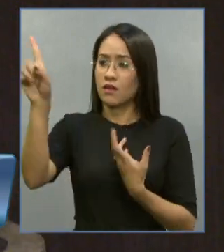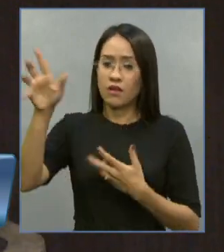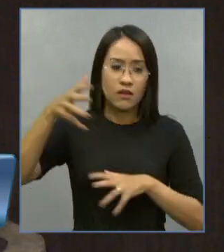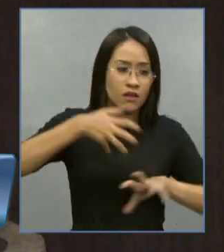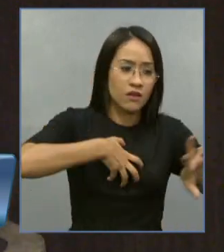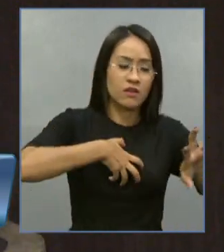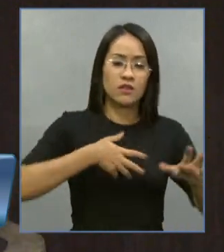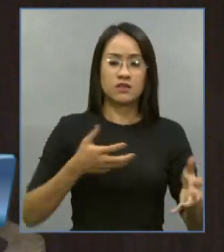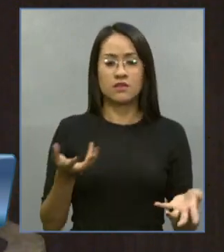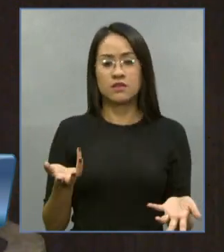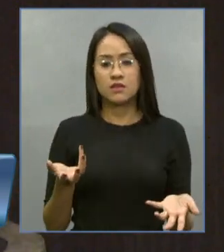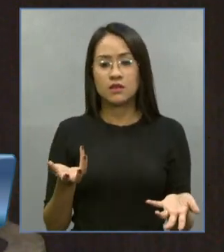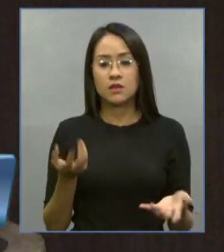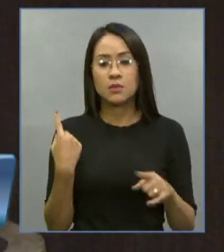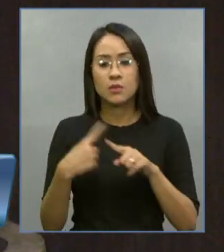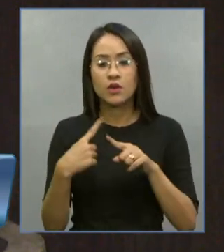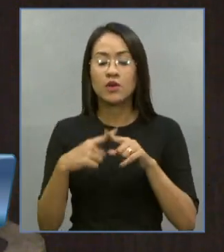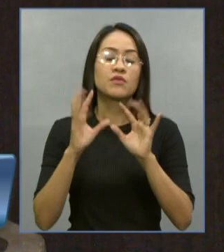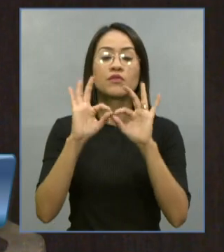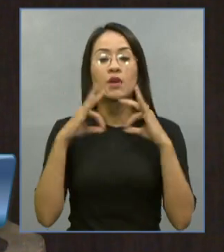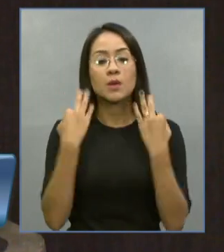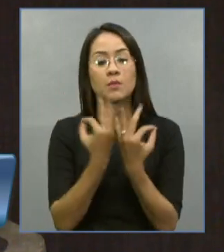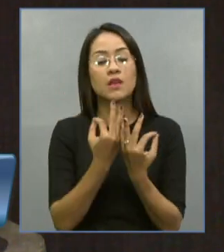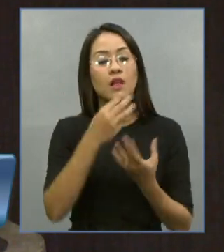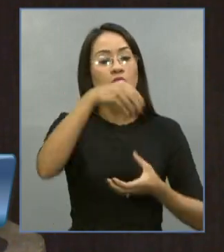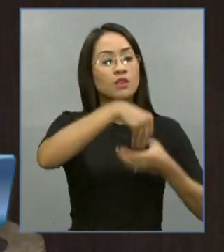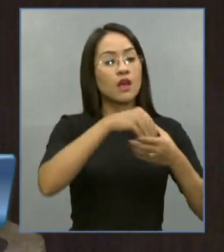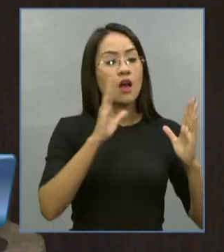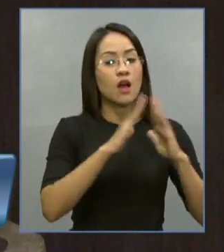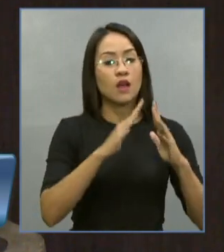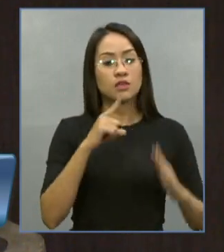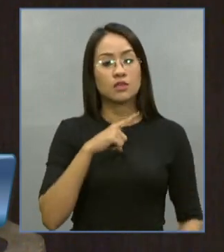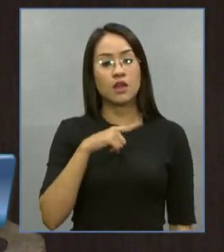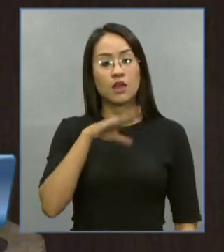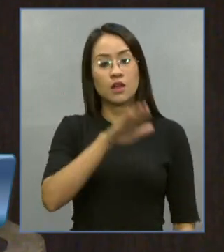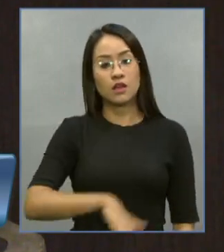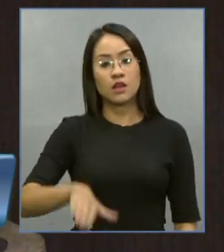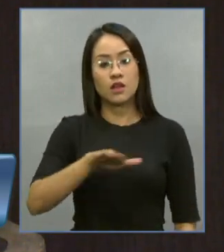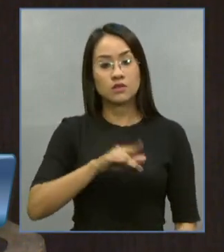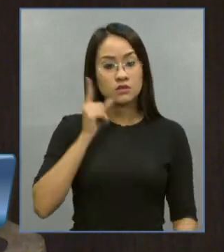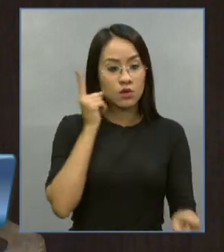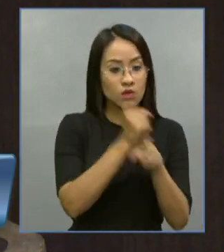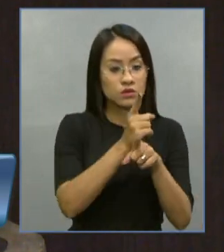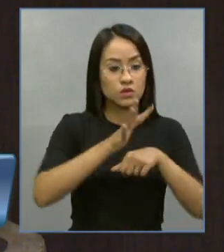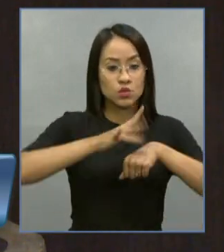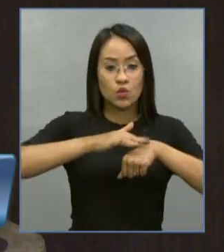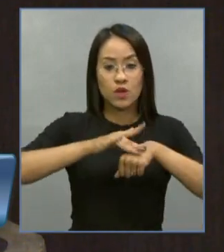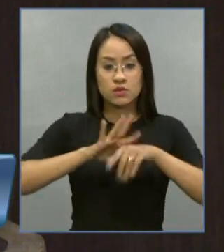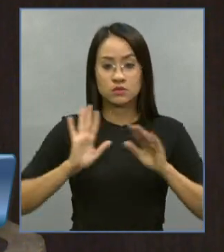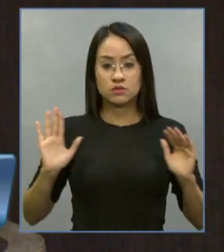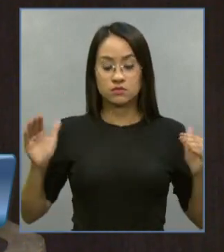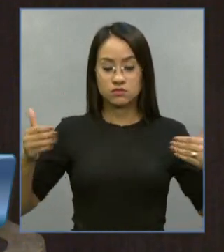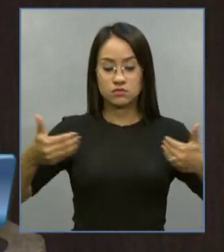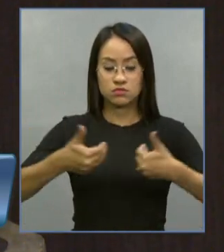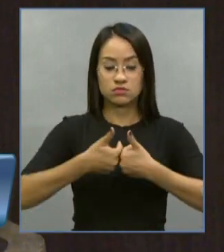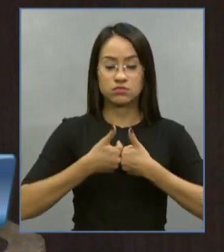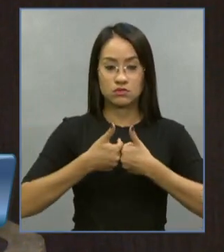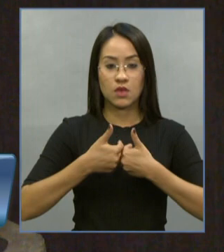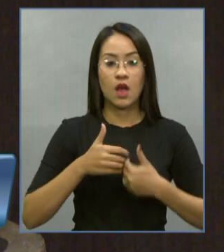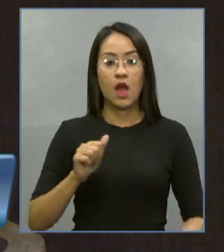de uma família que tem uma criança que é diagnosticada com esta patologia de intolerância